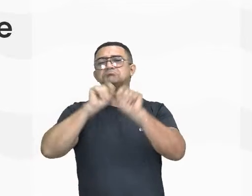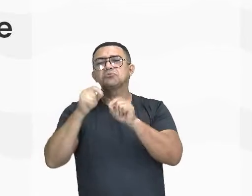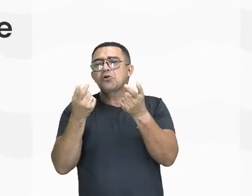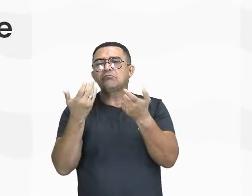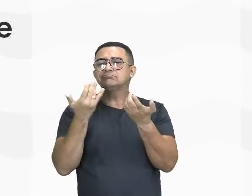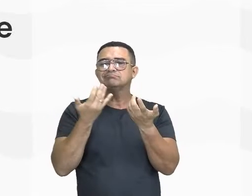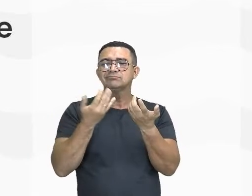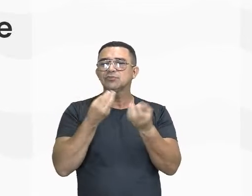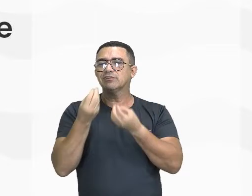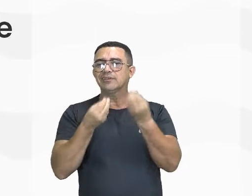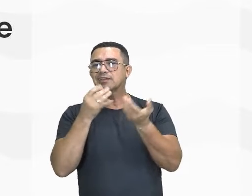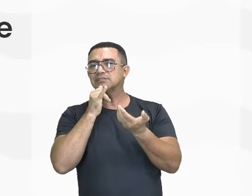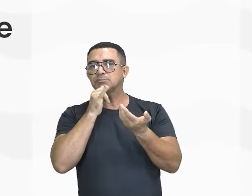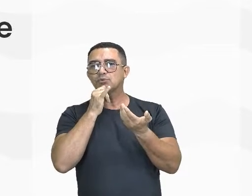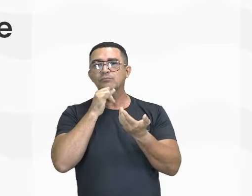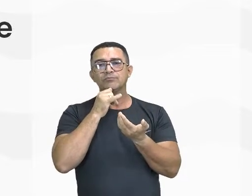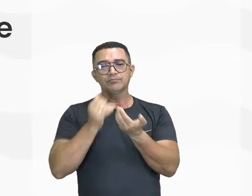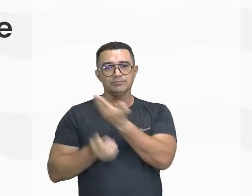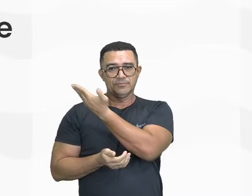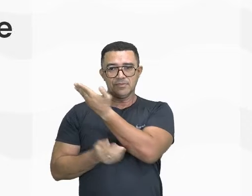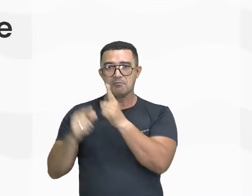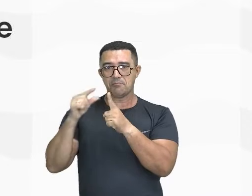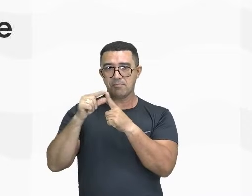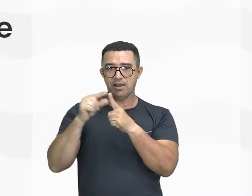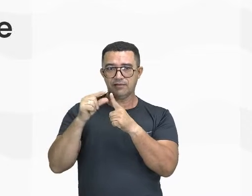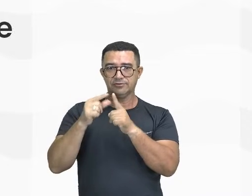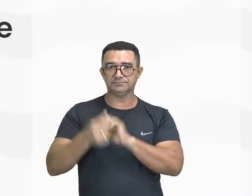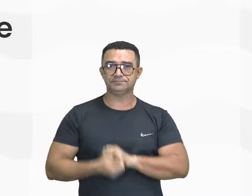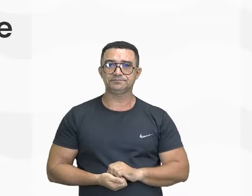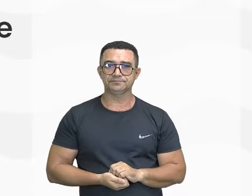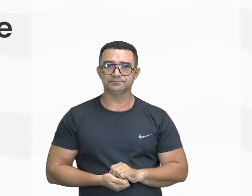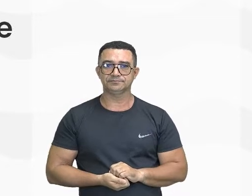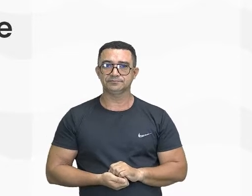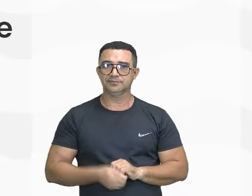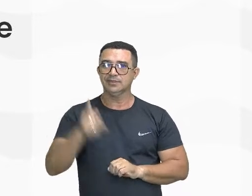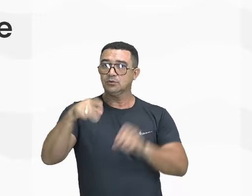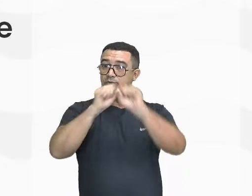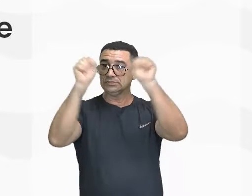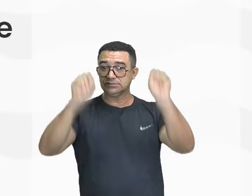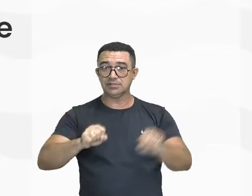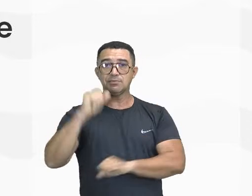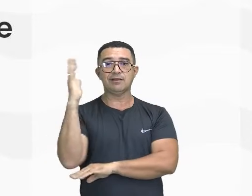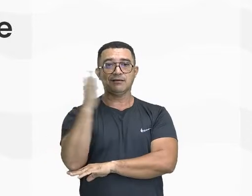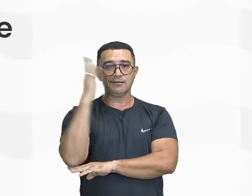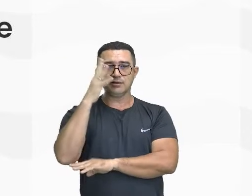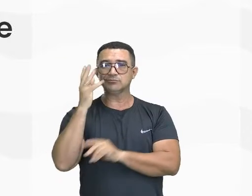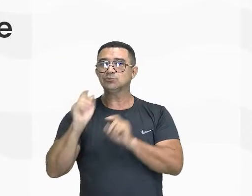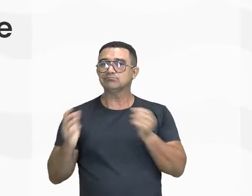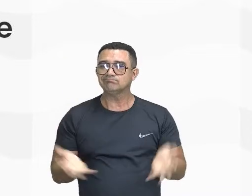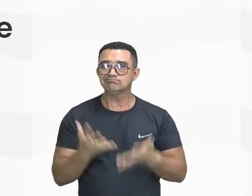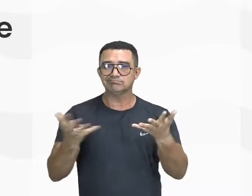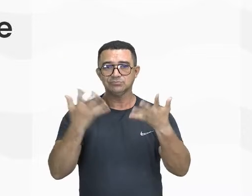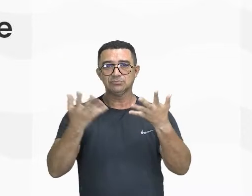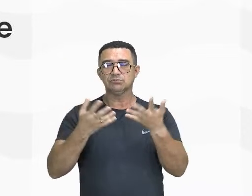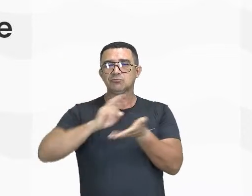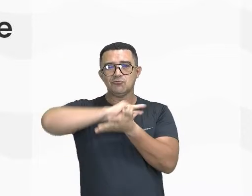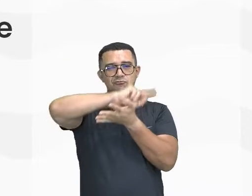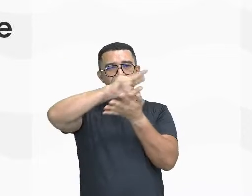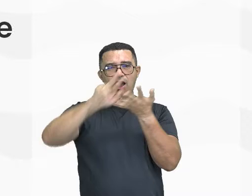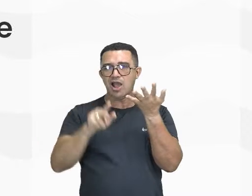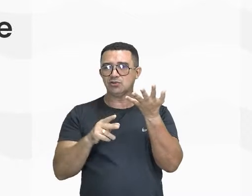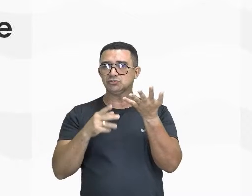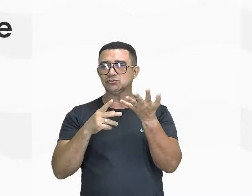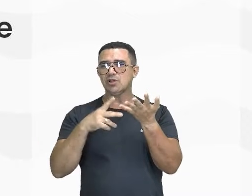de feedback ou retroalimentação. Aí, olha, o sistema climático é impulsionado por um grande número de